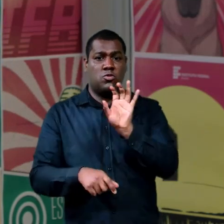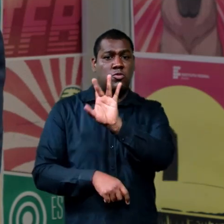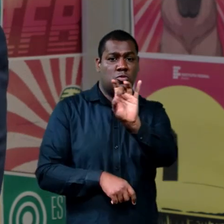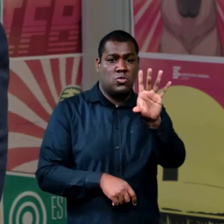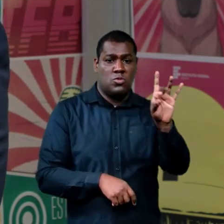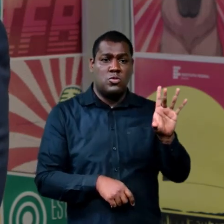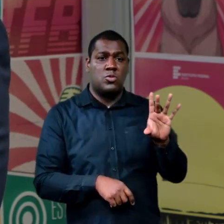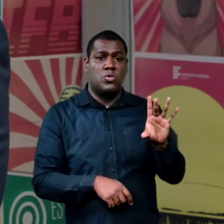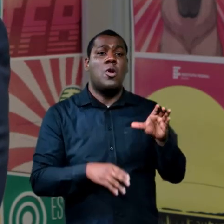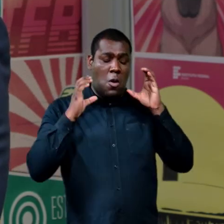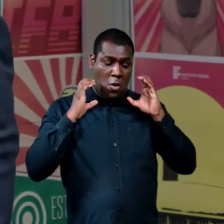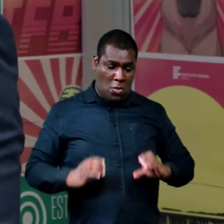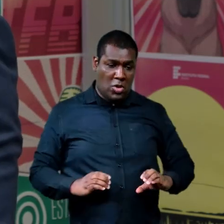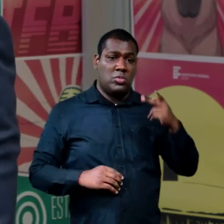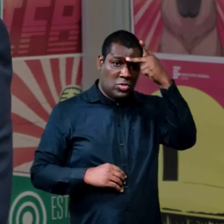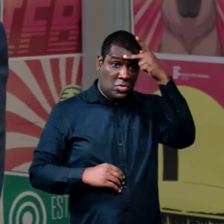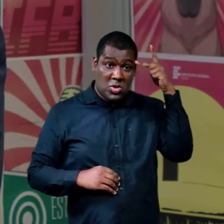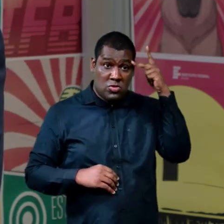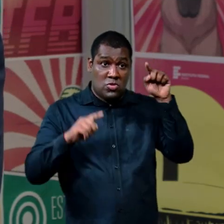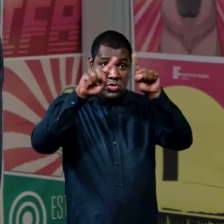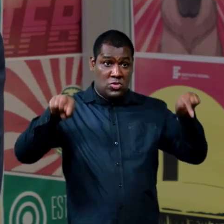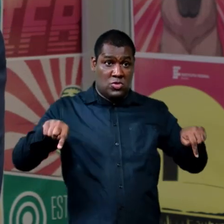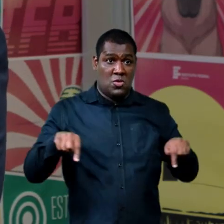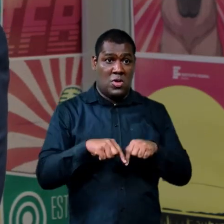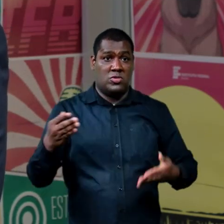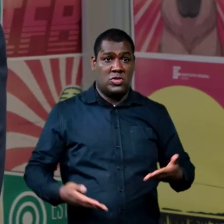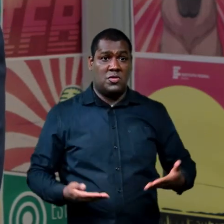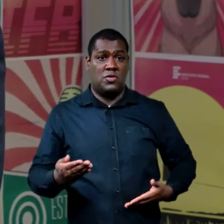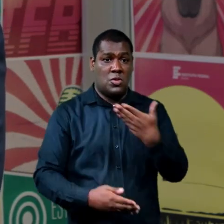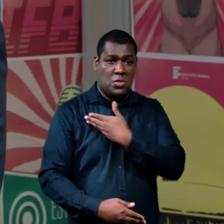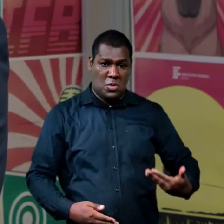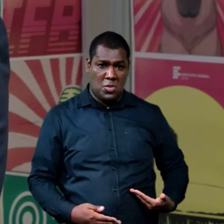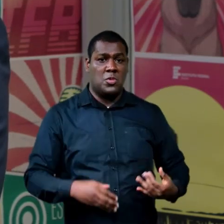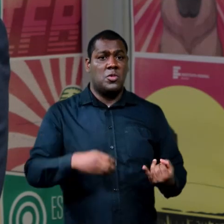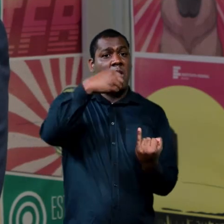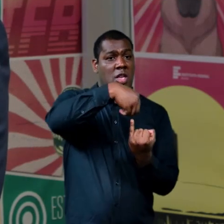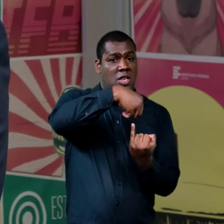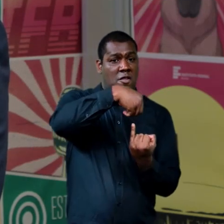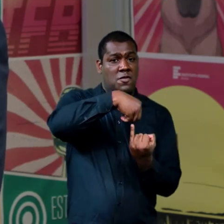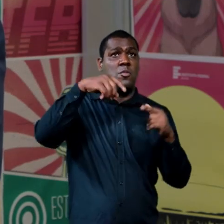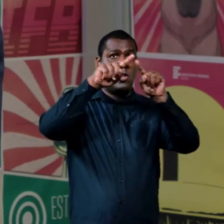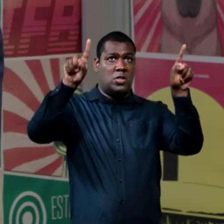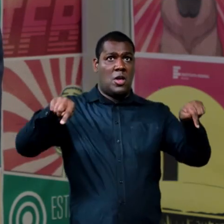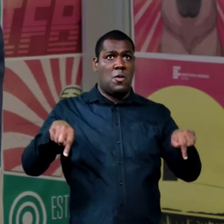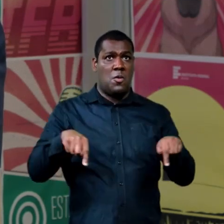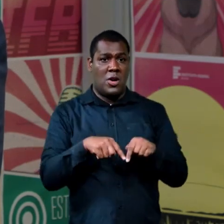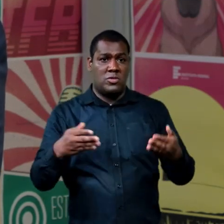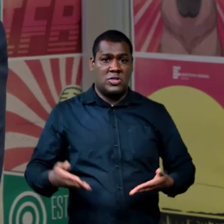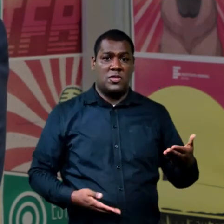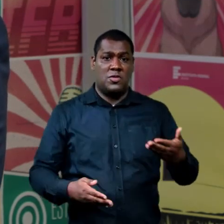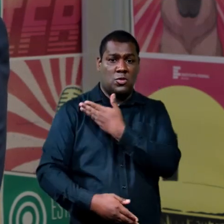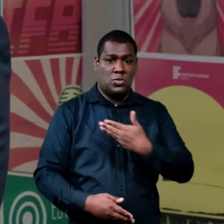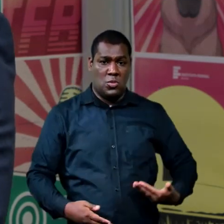dos servidores, e nós temos aqui cerca de 1.700 servidores públicos federais atuando com mais de 20 mil